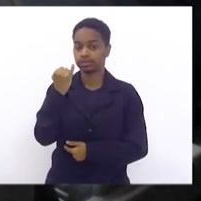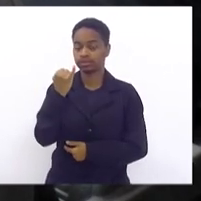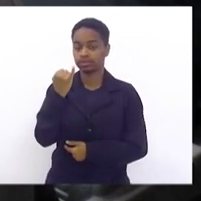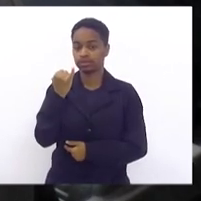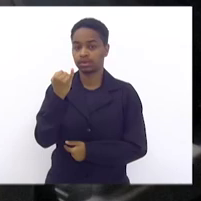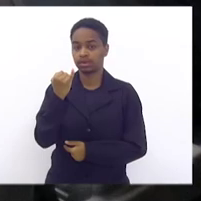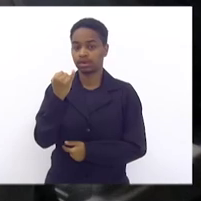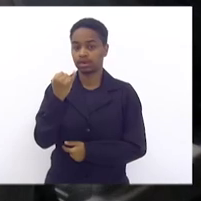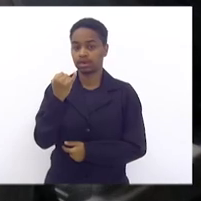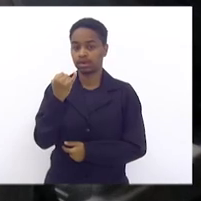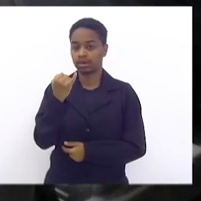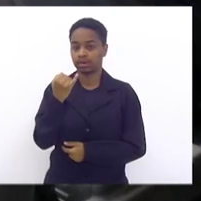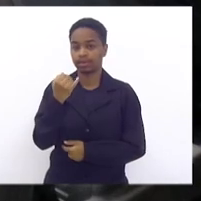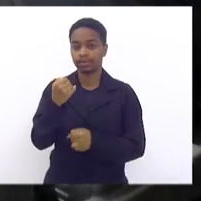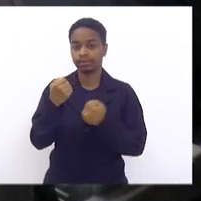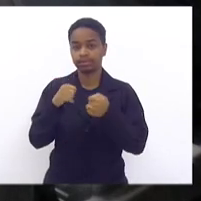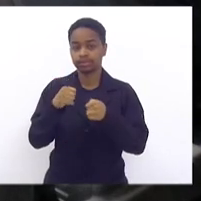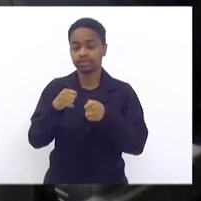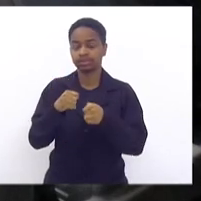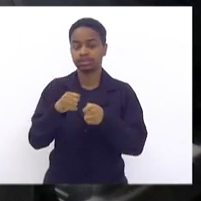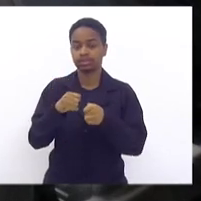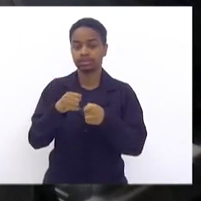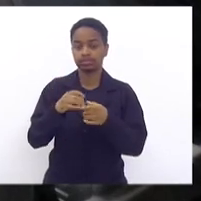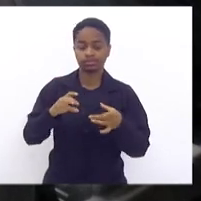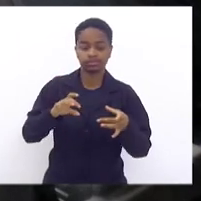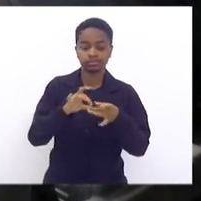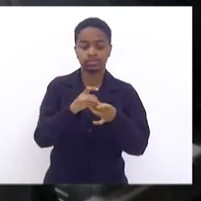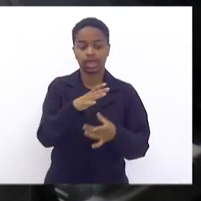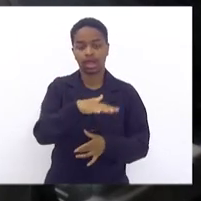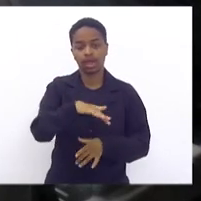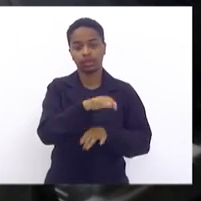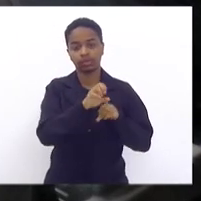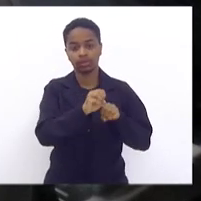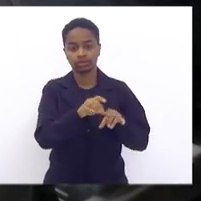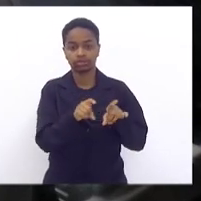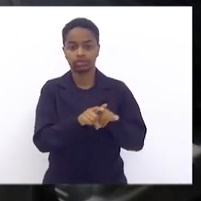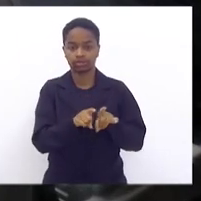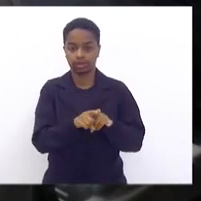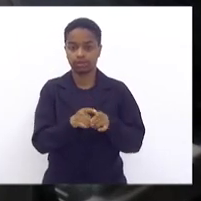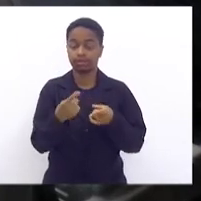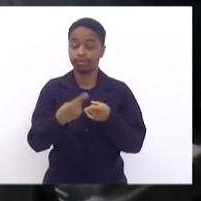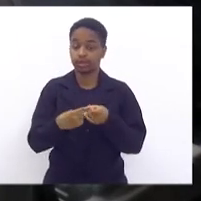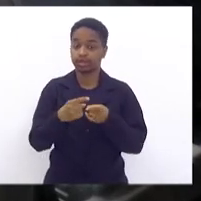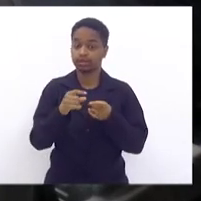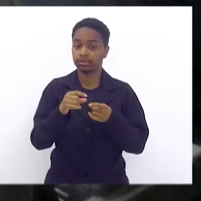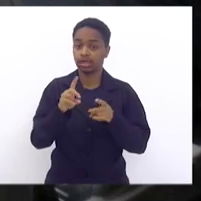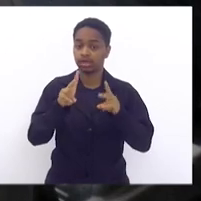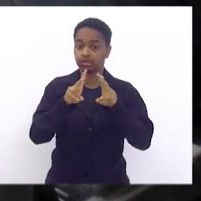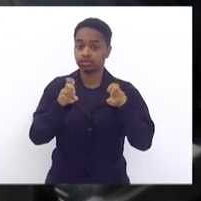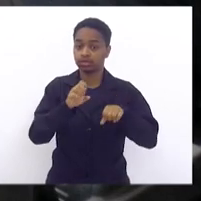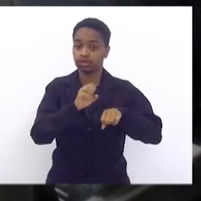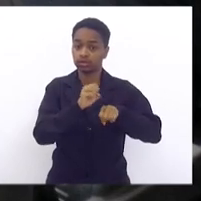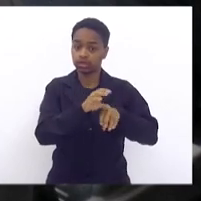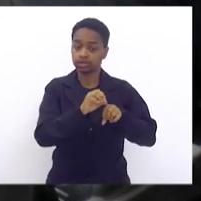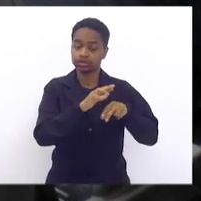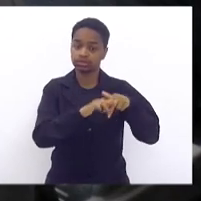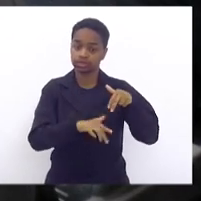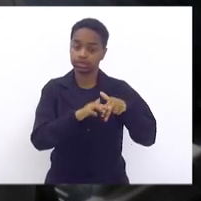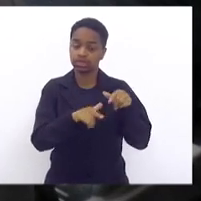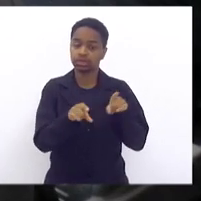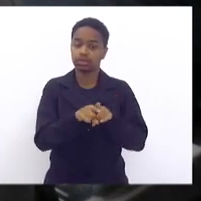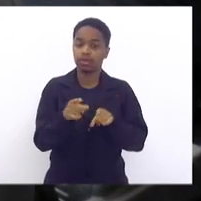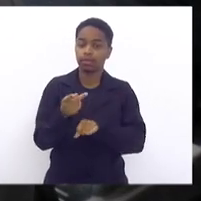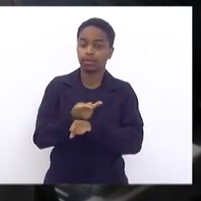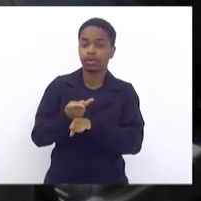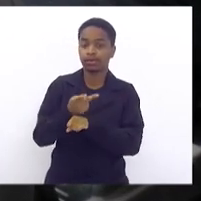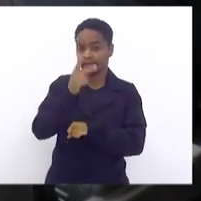para o âmbito da educação também, que isso é uma educação de gênero. Né? E procure ajuda de pessoas em